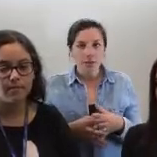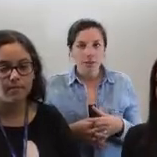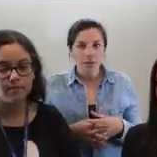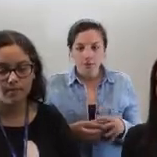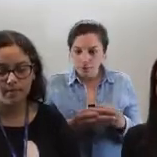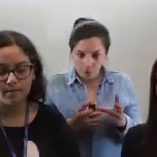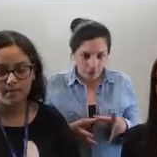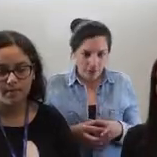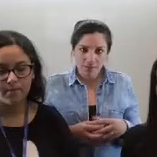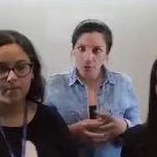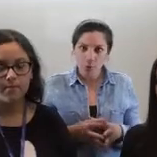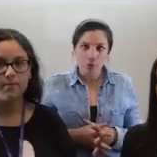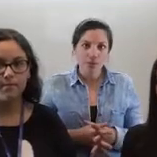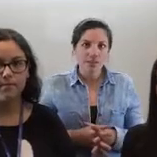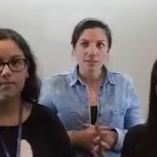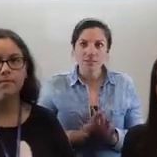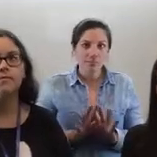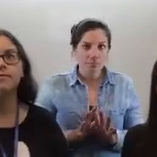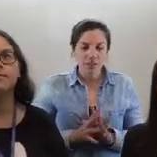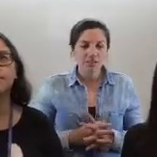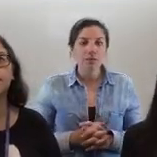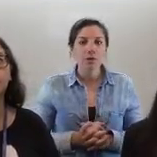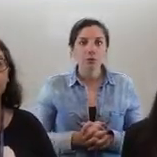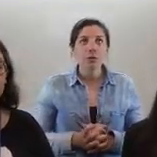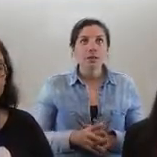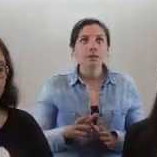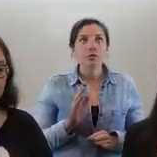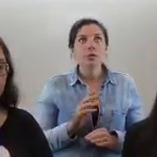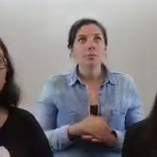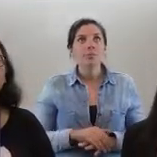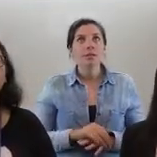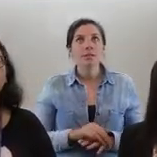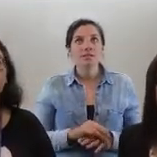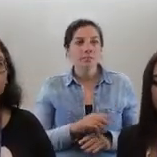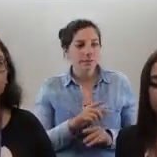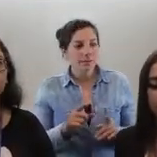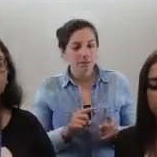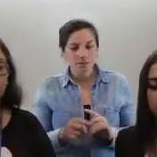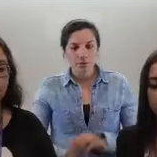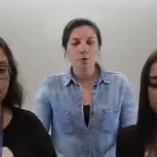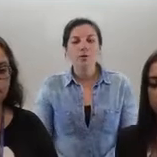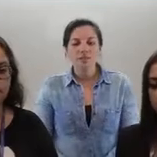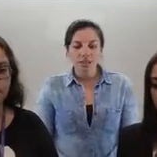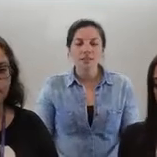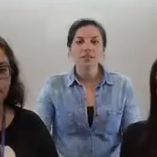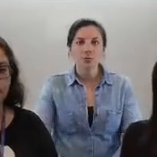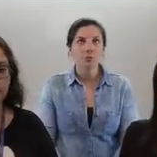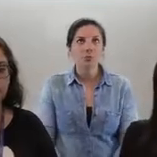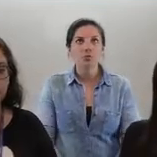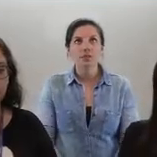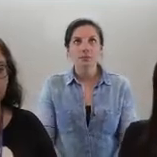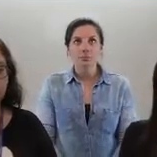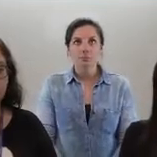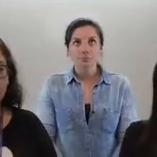material de confiança, a gente pode utilizar sem receio nenhum. Então, eu acho que é bem bacana essa parte de como acessa,